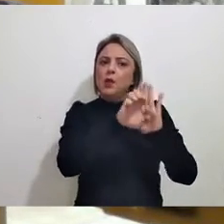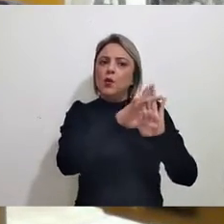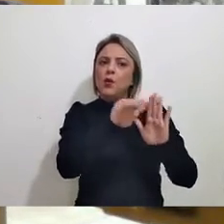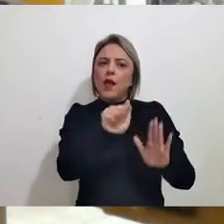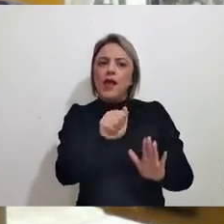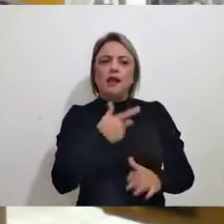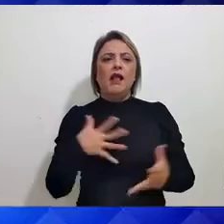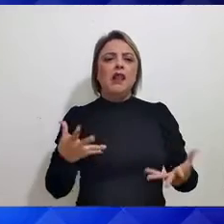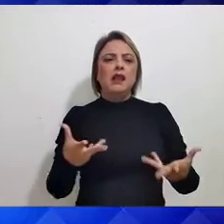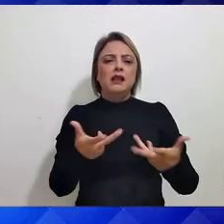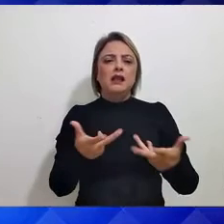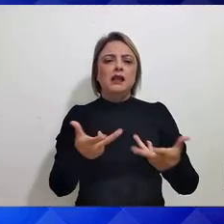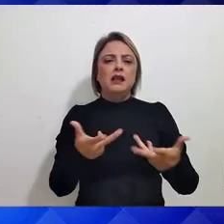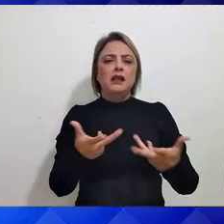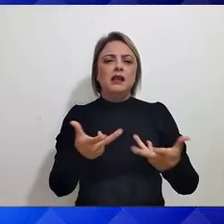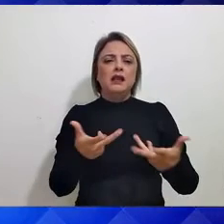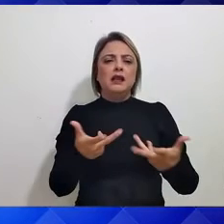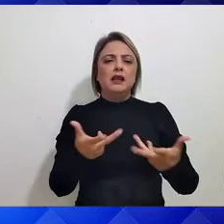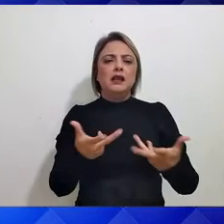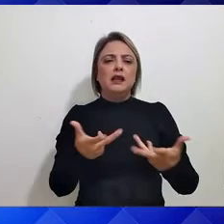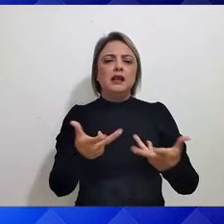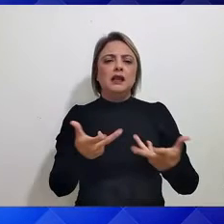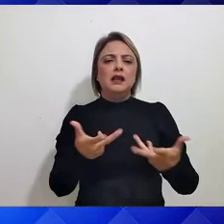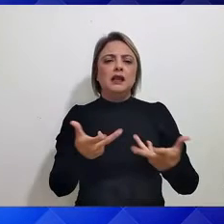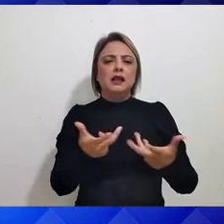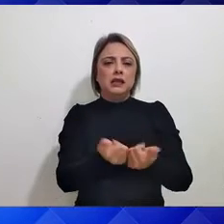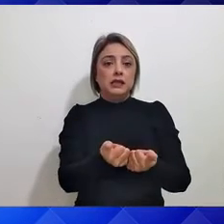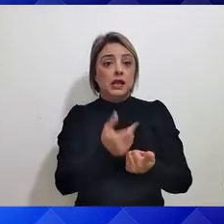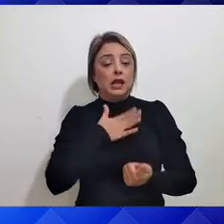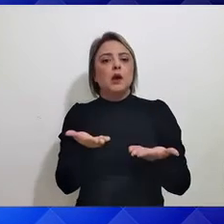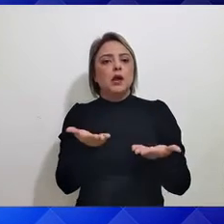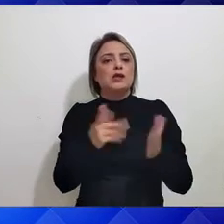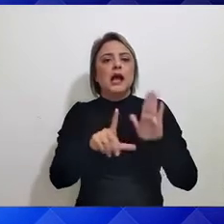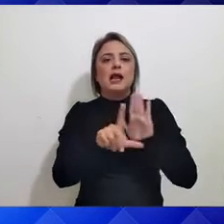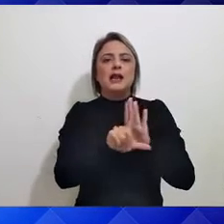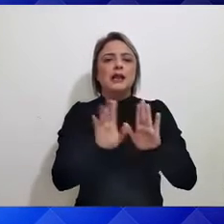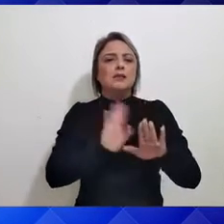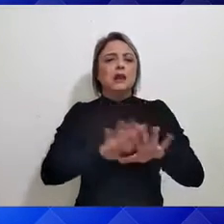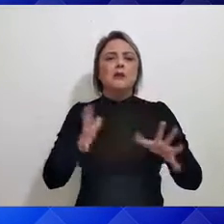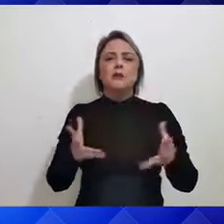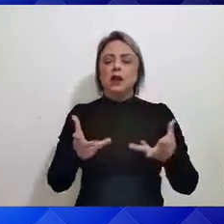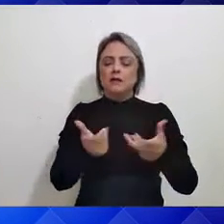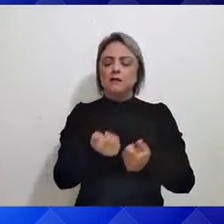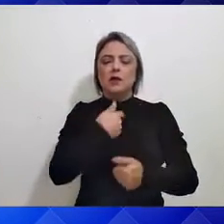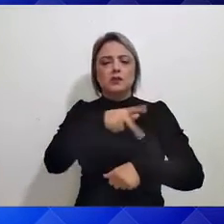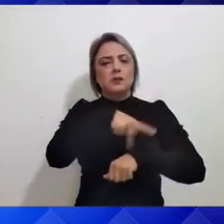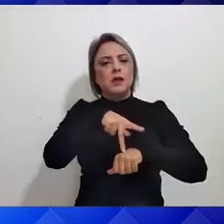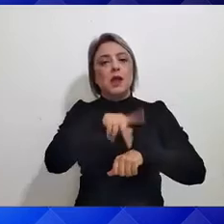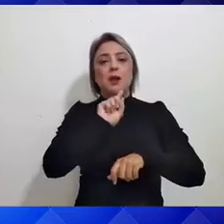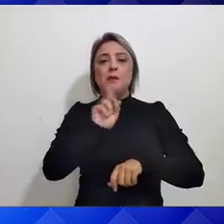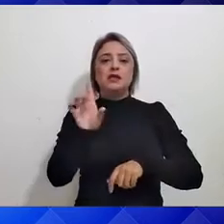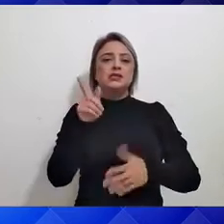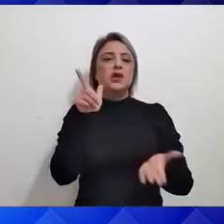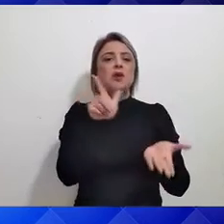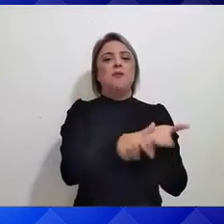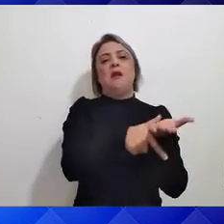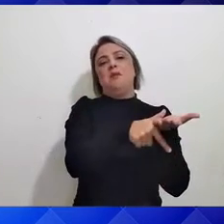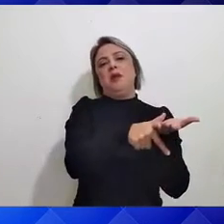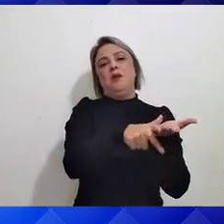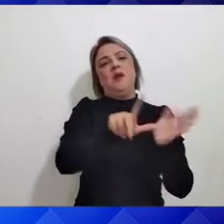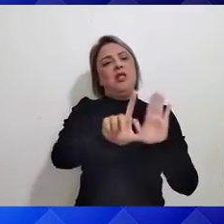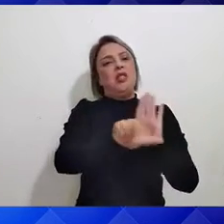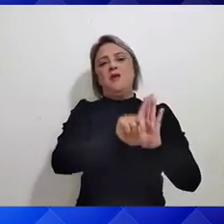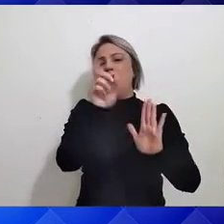no meu pensamento, uma das leis mais lindas que existe no nosso país, mas é uma lei de papel. Ela não é uma lei efetiva. Por que que ela não é